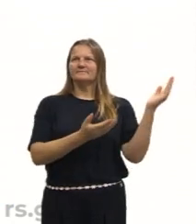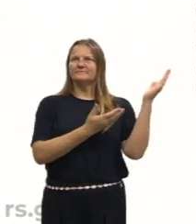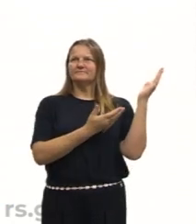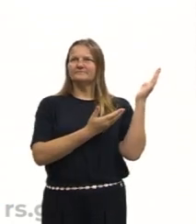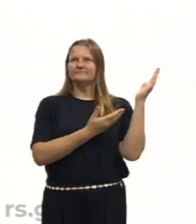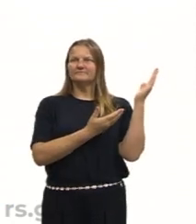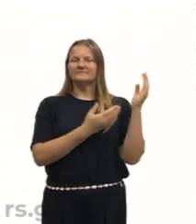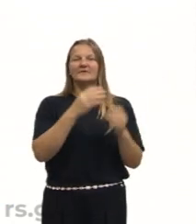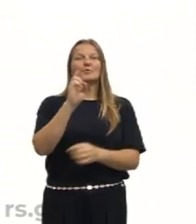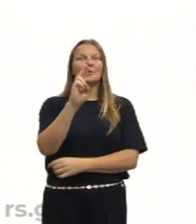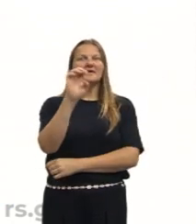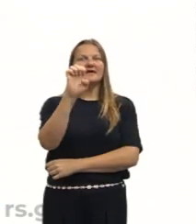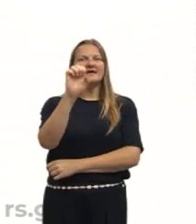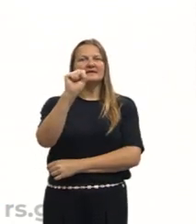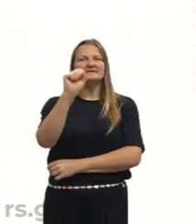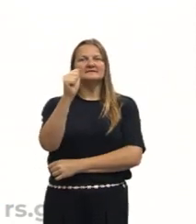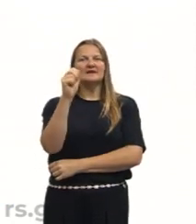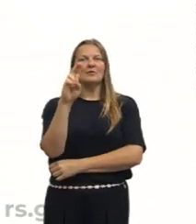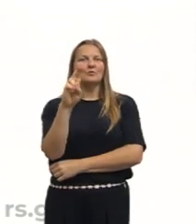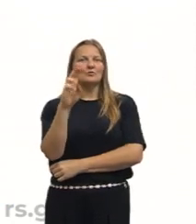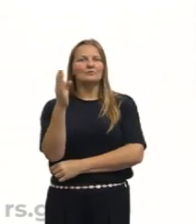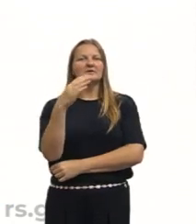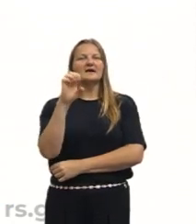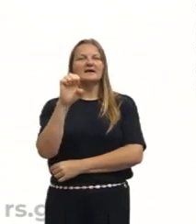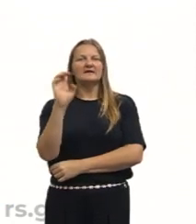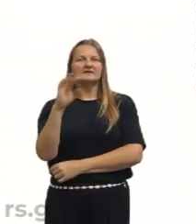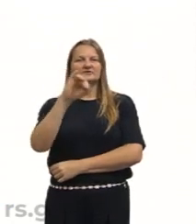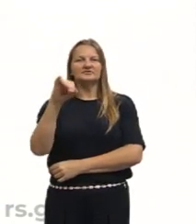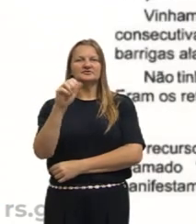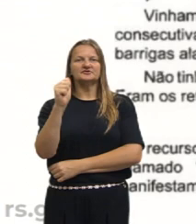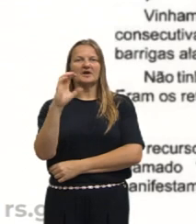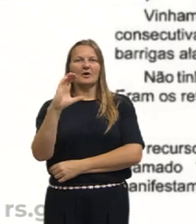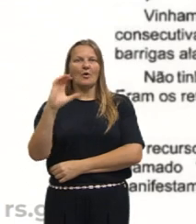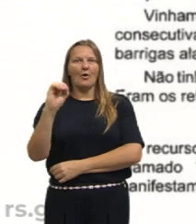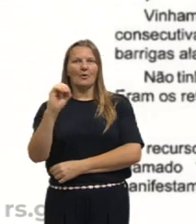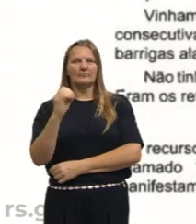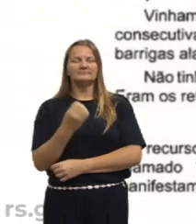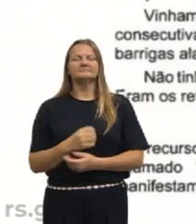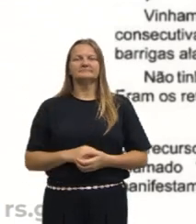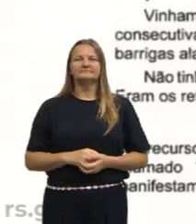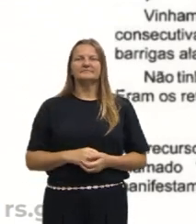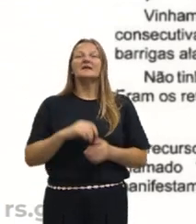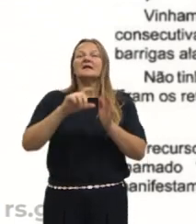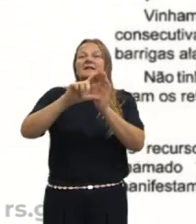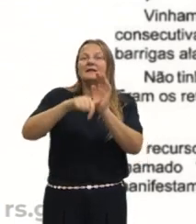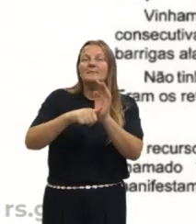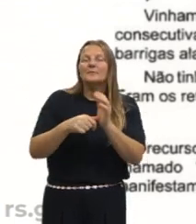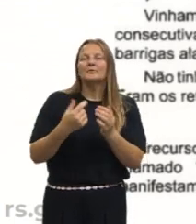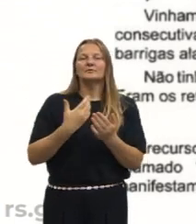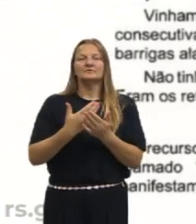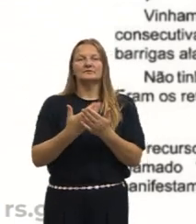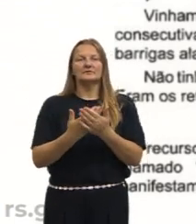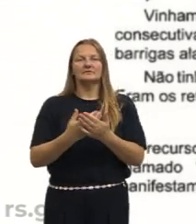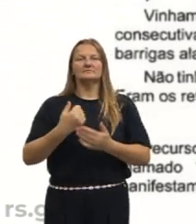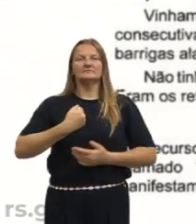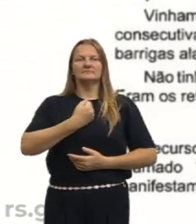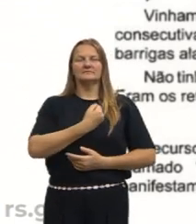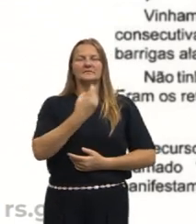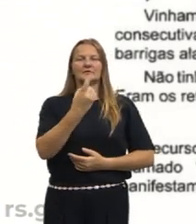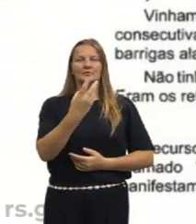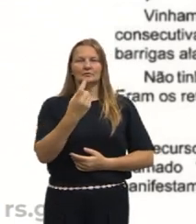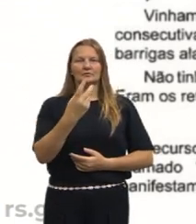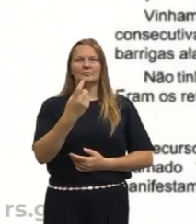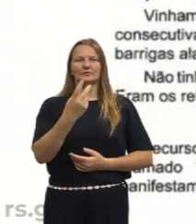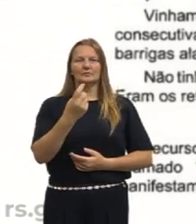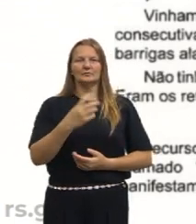Esaú e Jacó tá depois na aula 12 ela